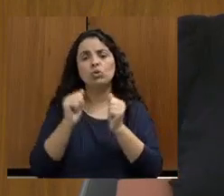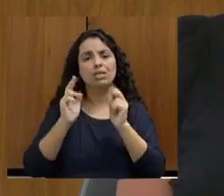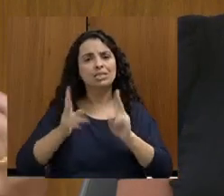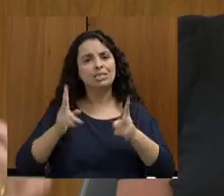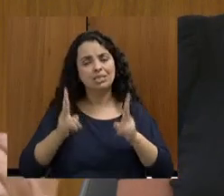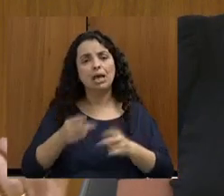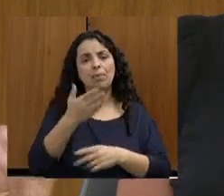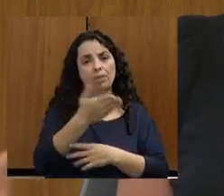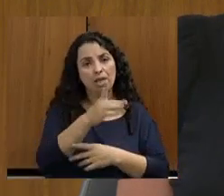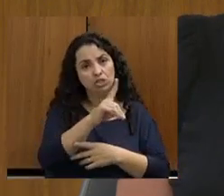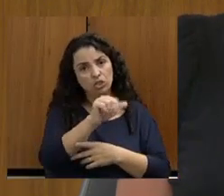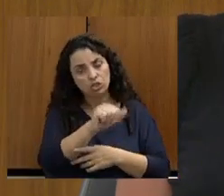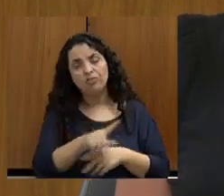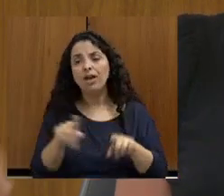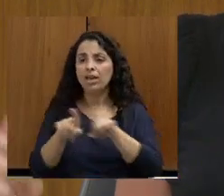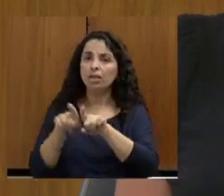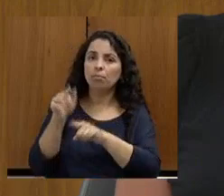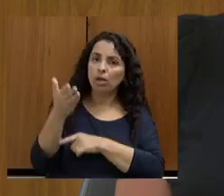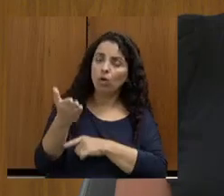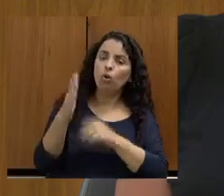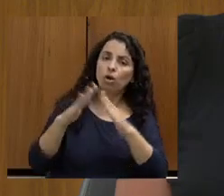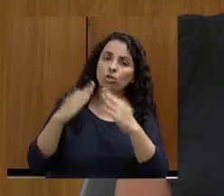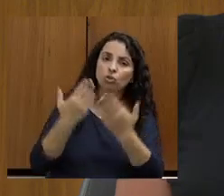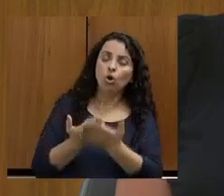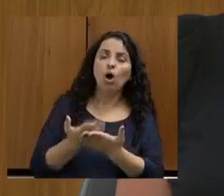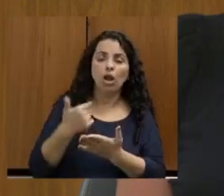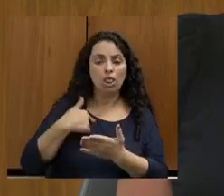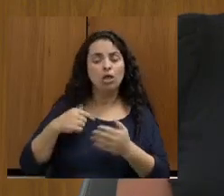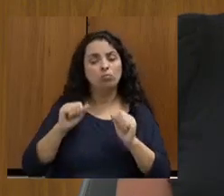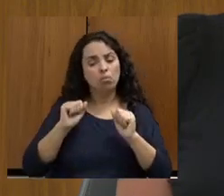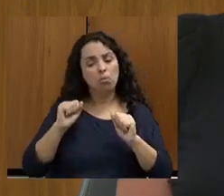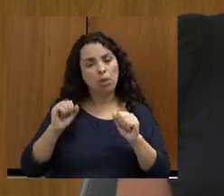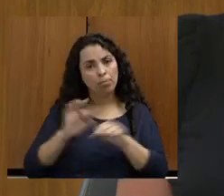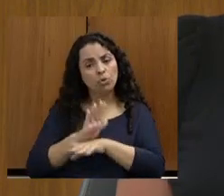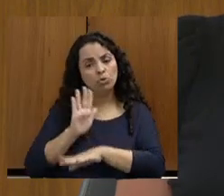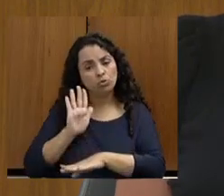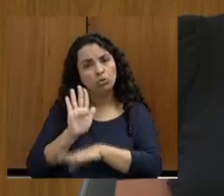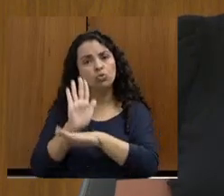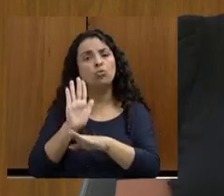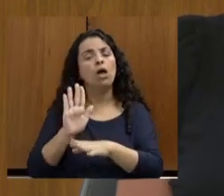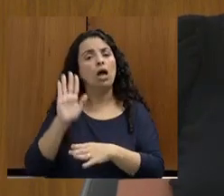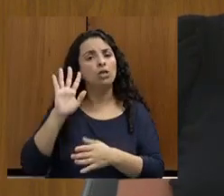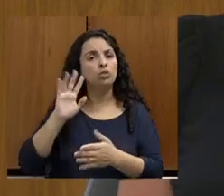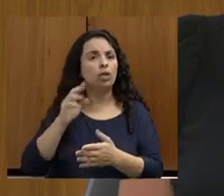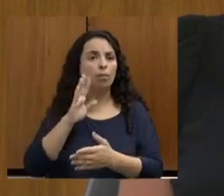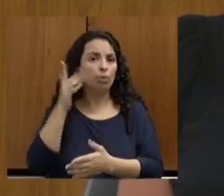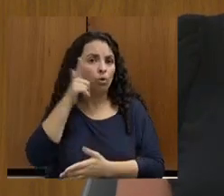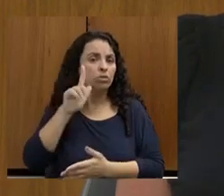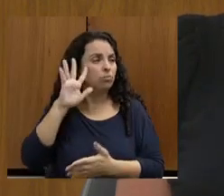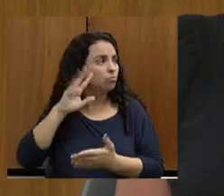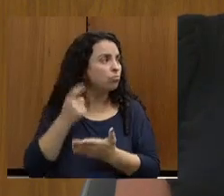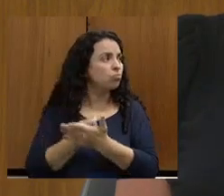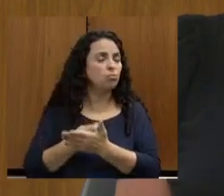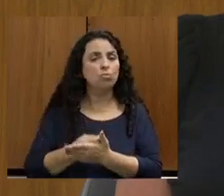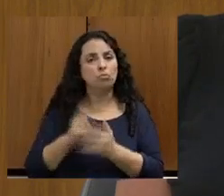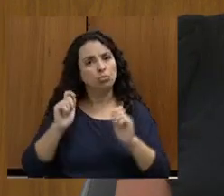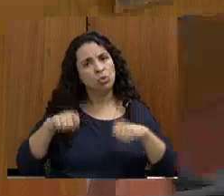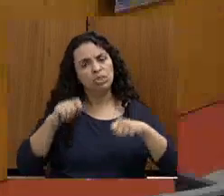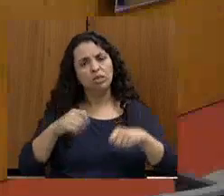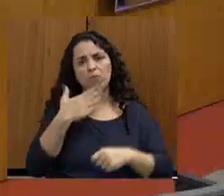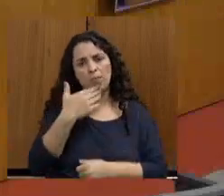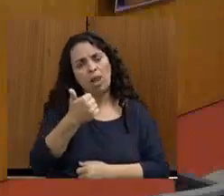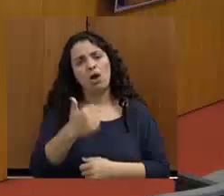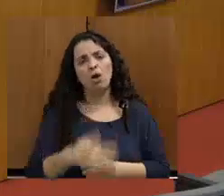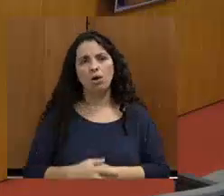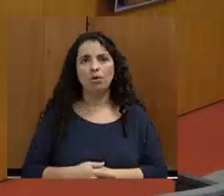principalmente, do colégio, que está conosco aqui, para poder favorecer, ajudar isso na melhor resposta e solução possível. Obrigado. Muito obrigado,